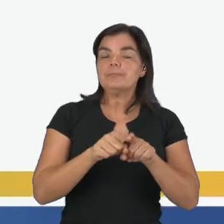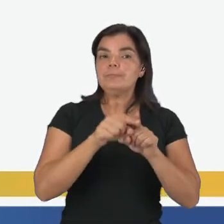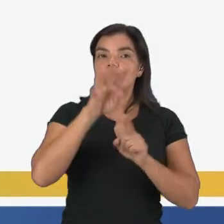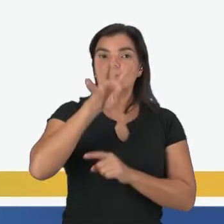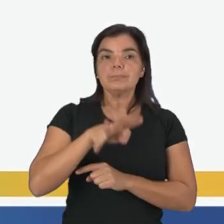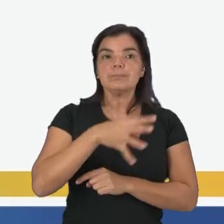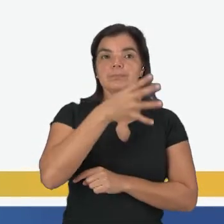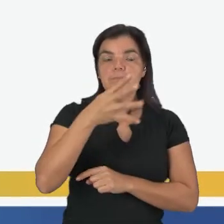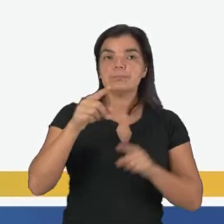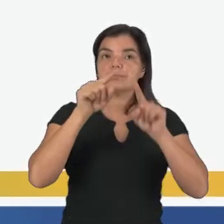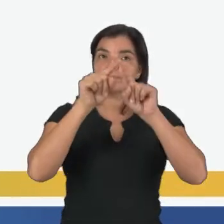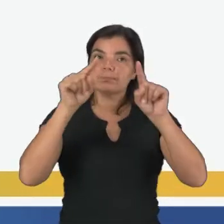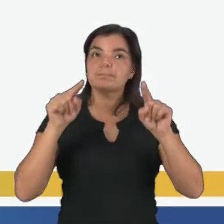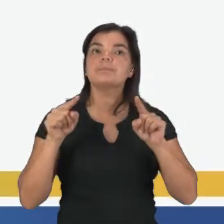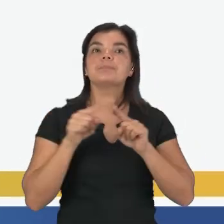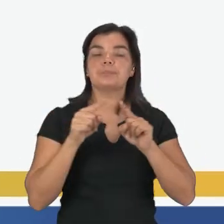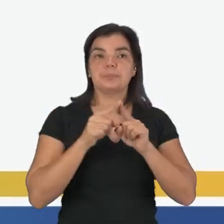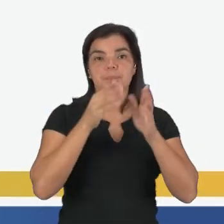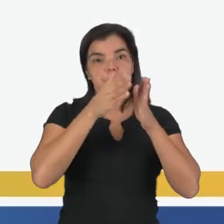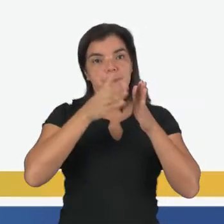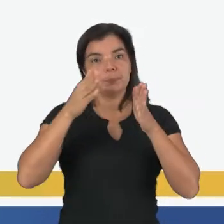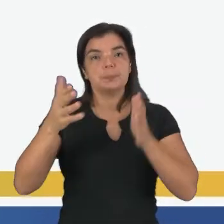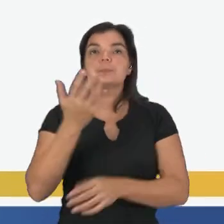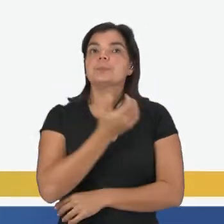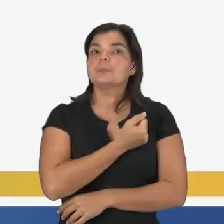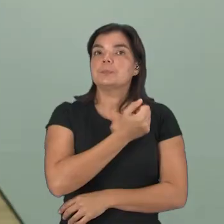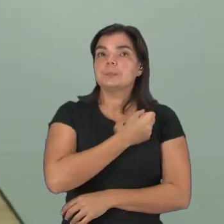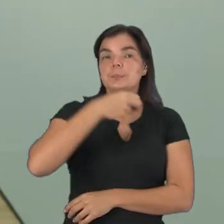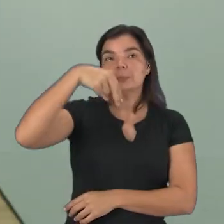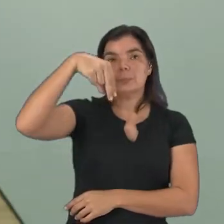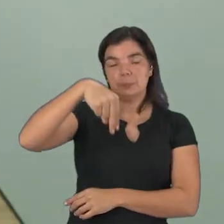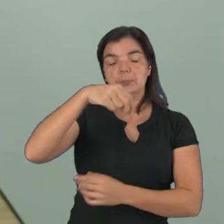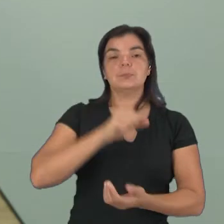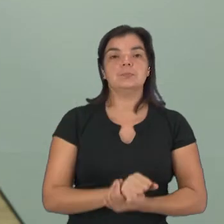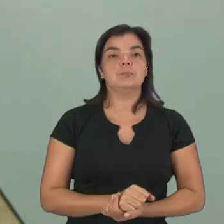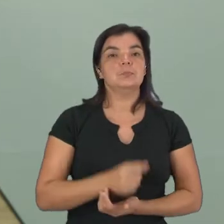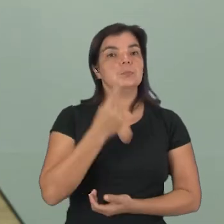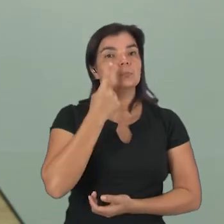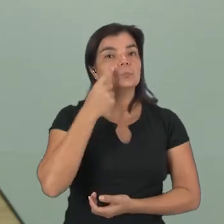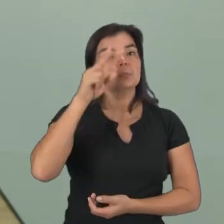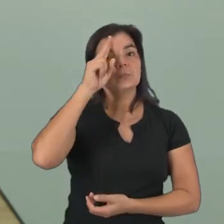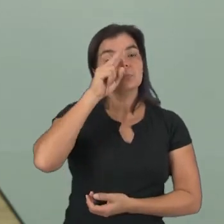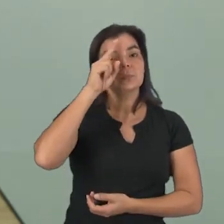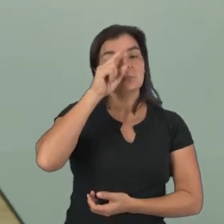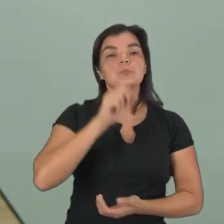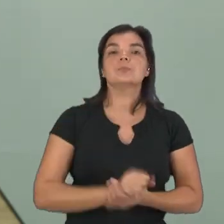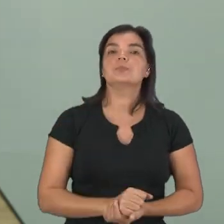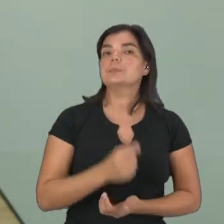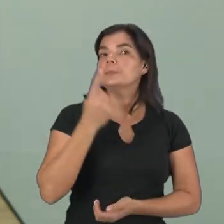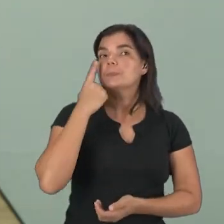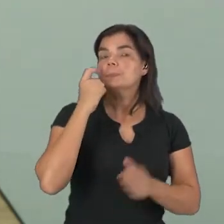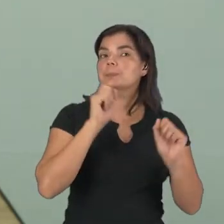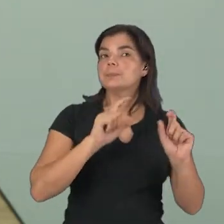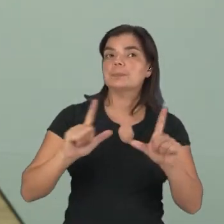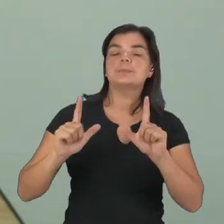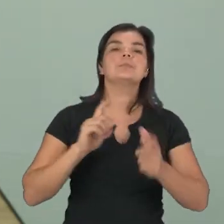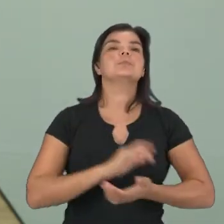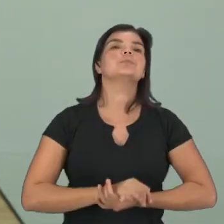ordens, classe de ordem dos números naturais. Para a gente relembrar, vem aqui comigo.